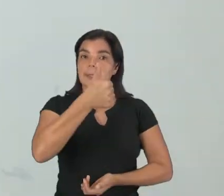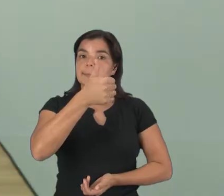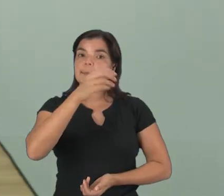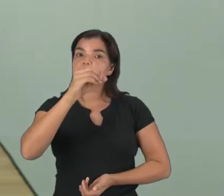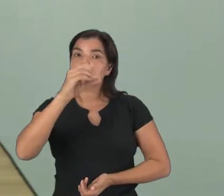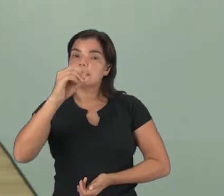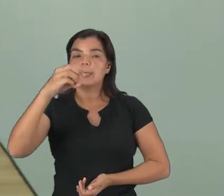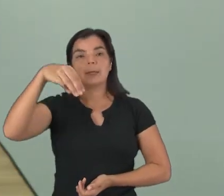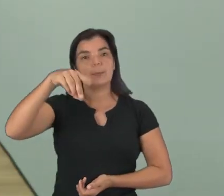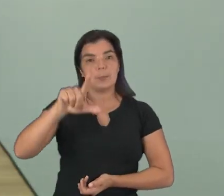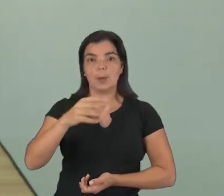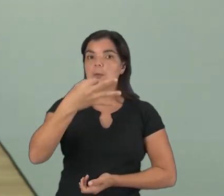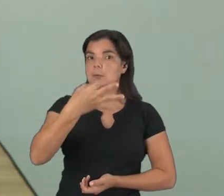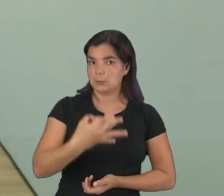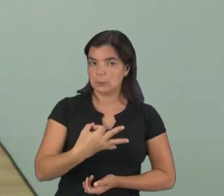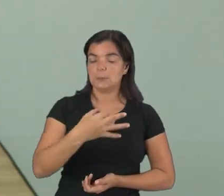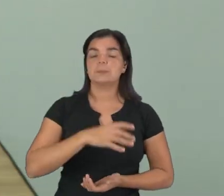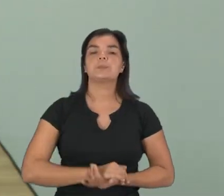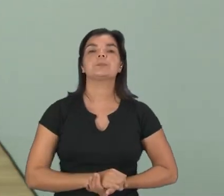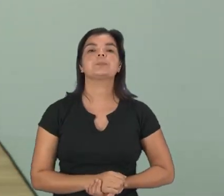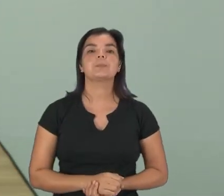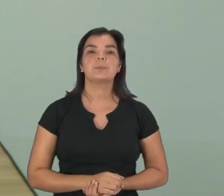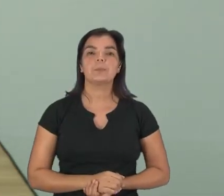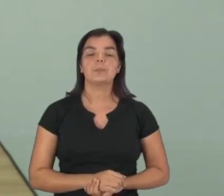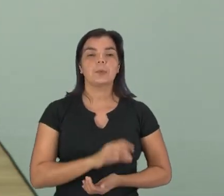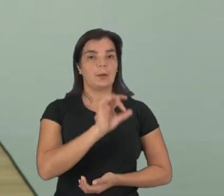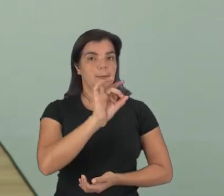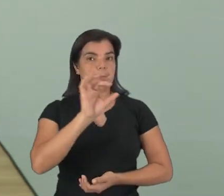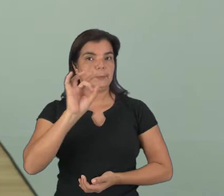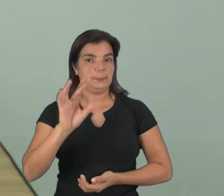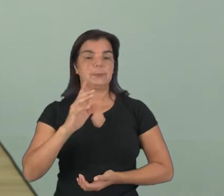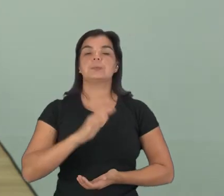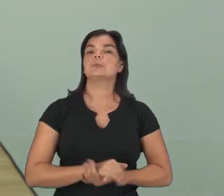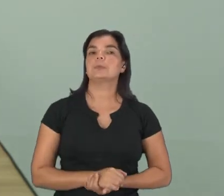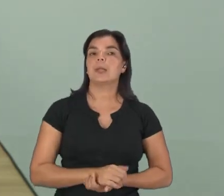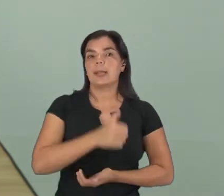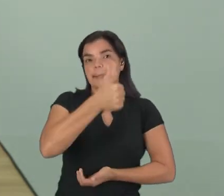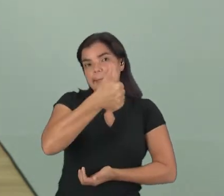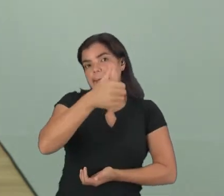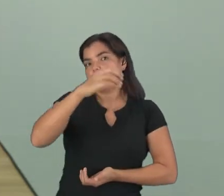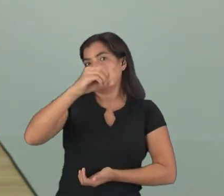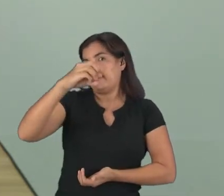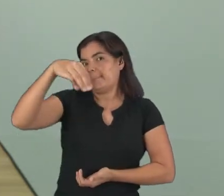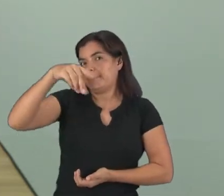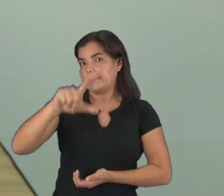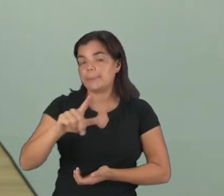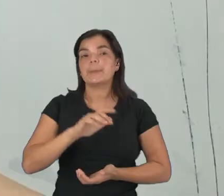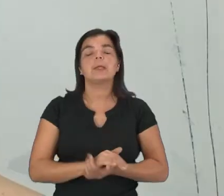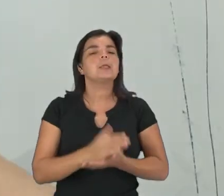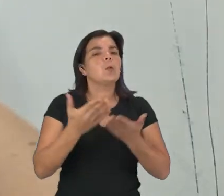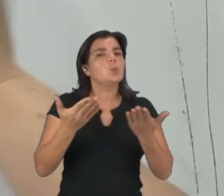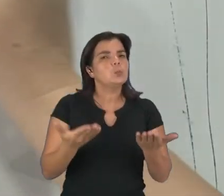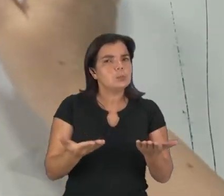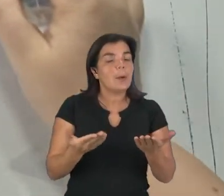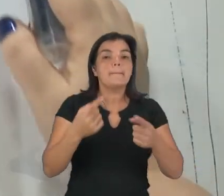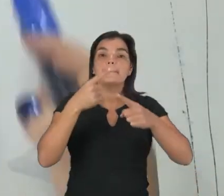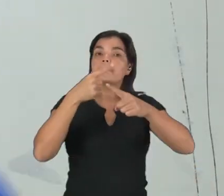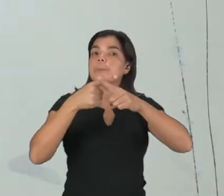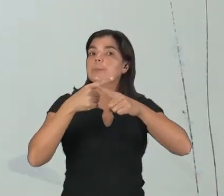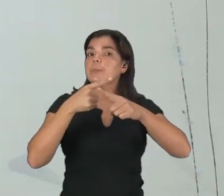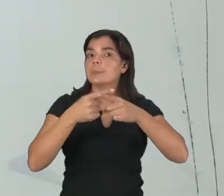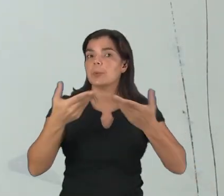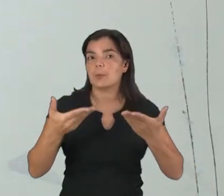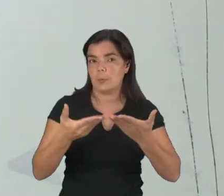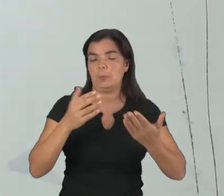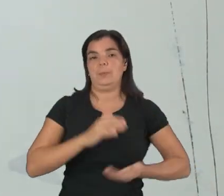100 ml, certo? 72 copos, cada um contém 100 ml. Então, eu vou